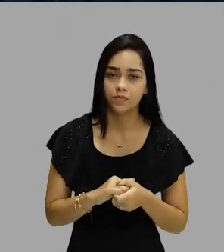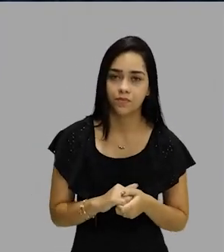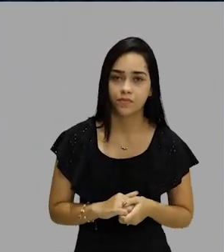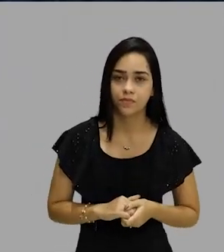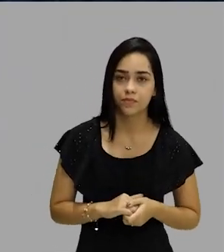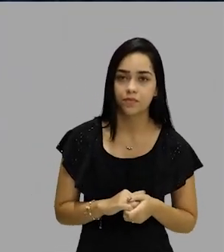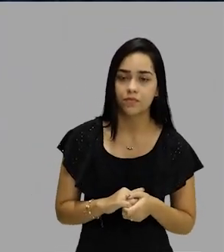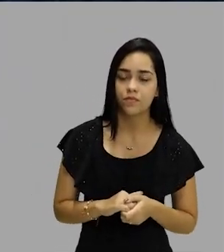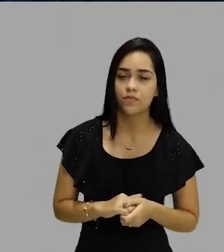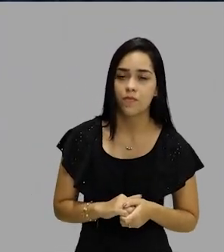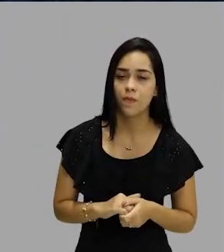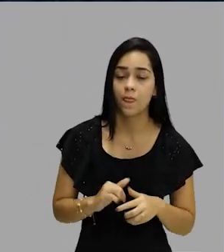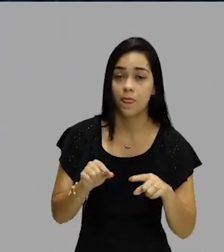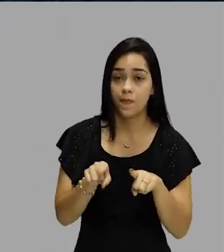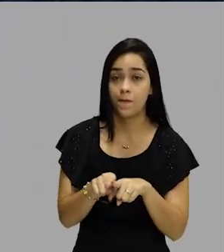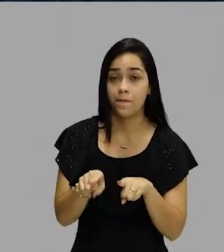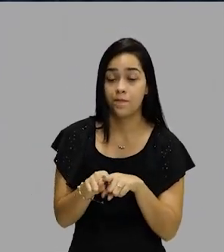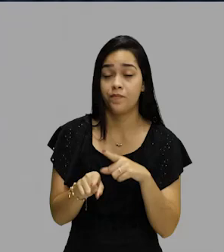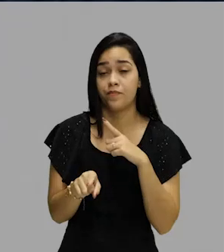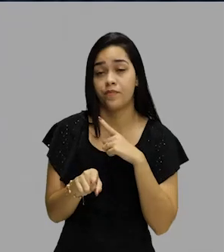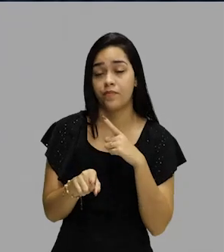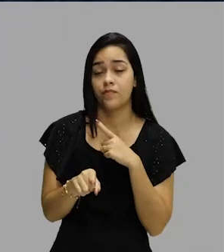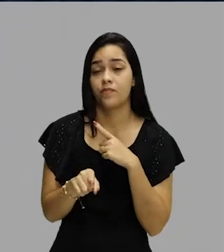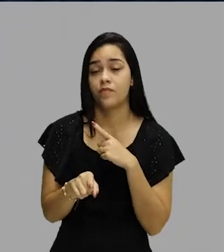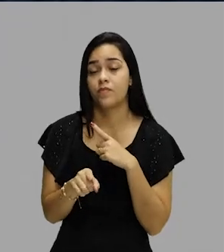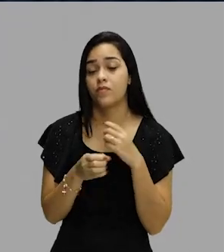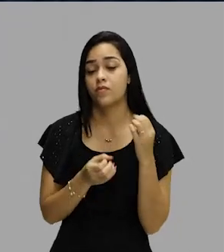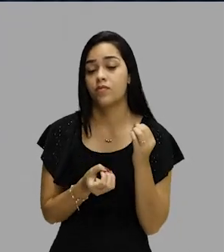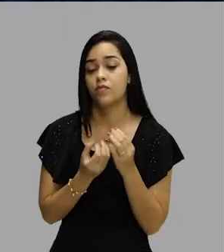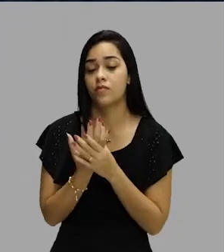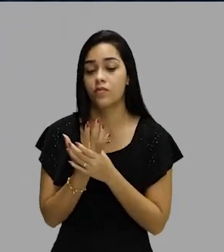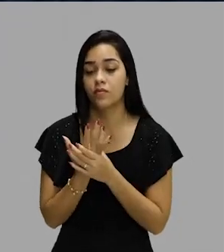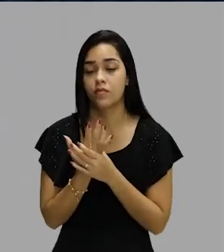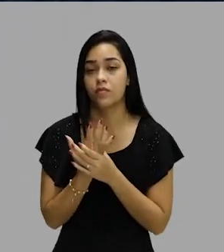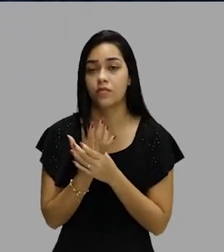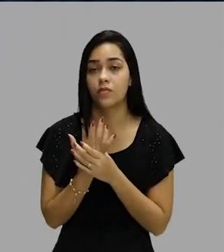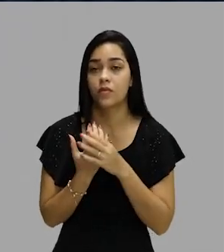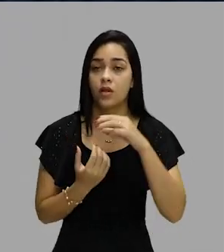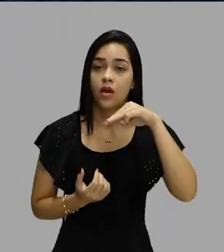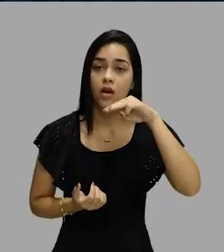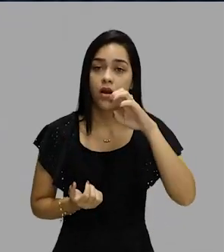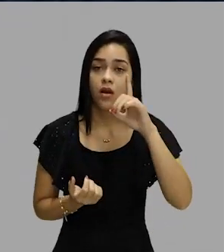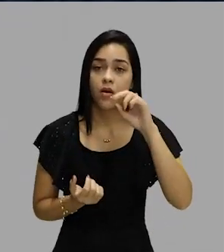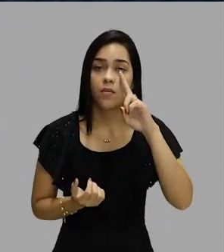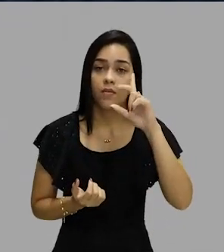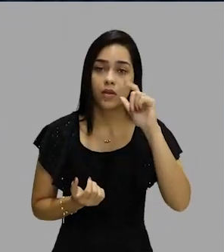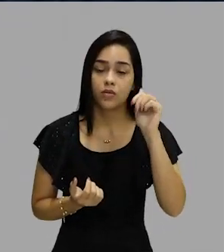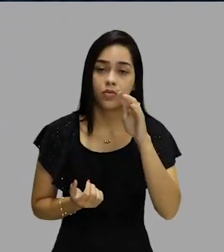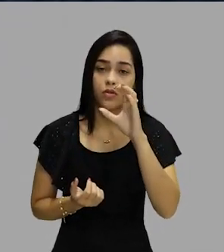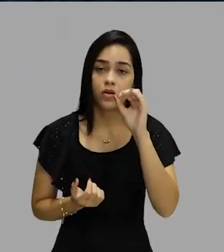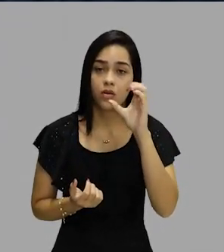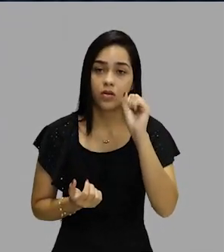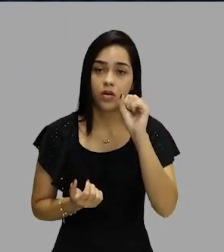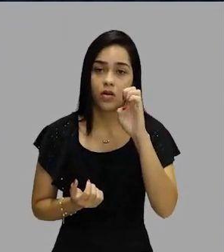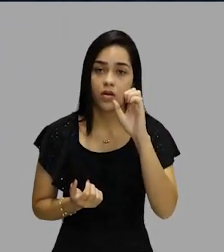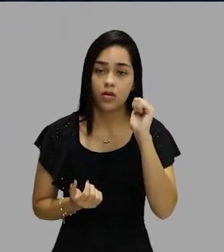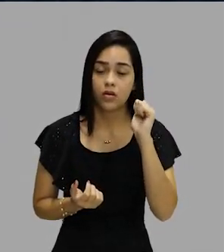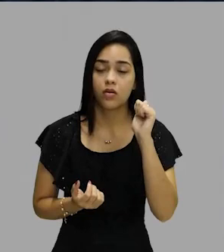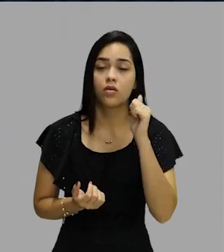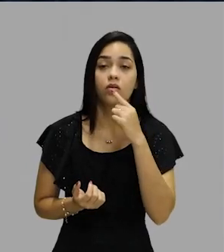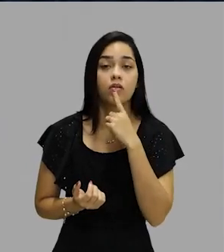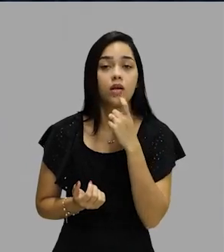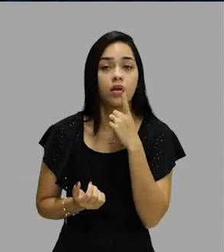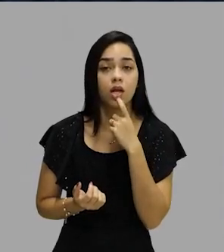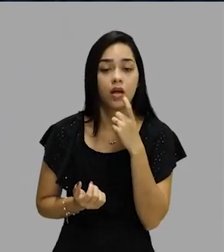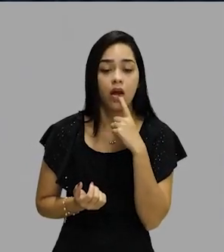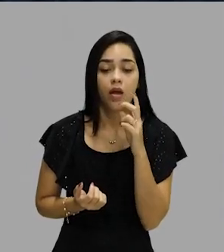ok? E esses fragmentos eles são originados da medula óssea vermelha a partir de